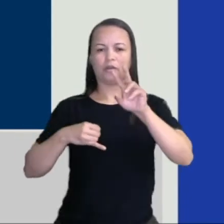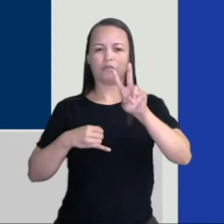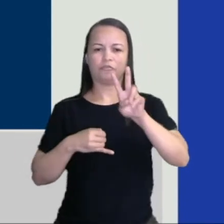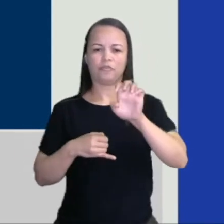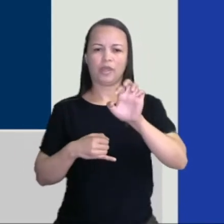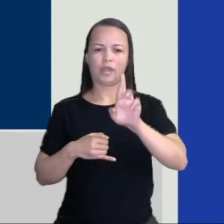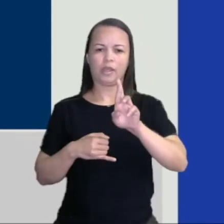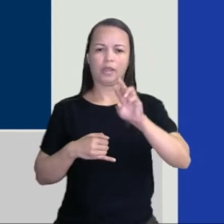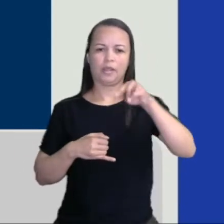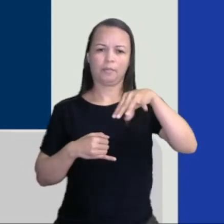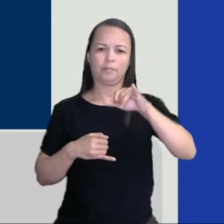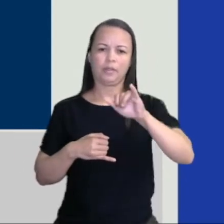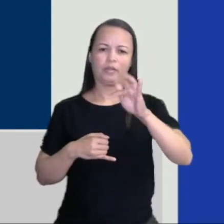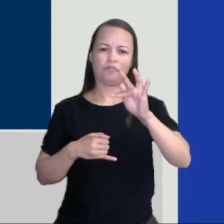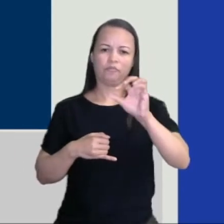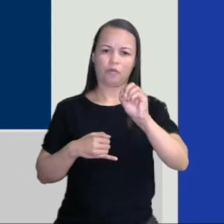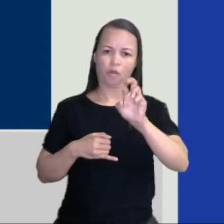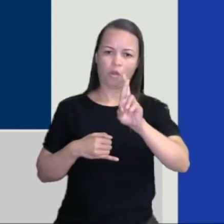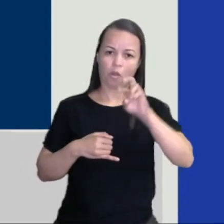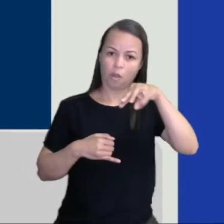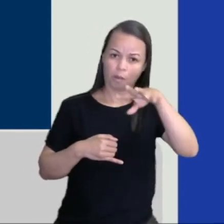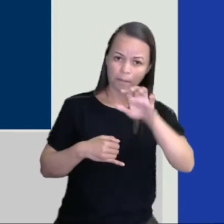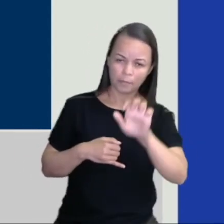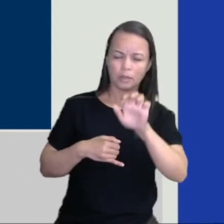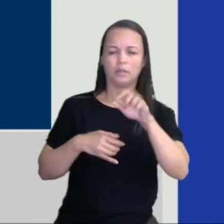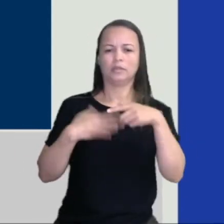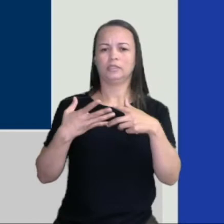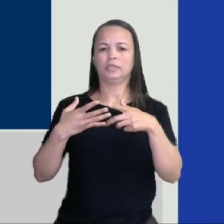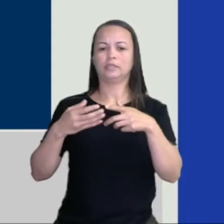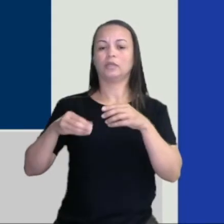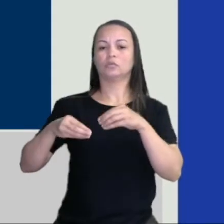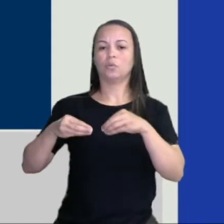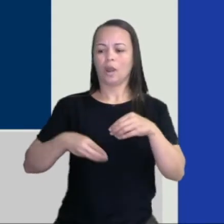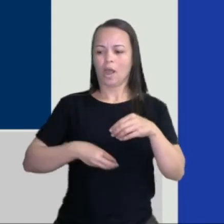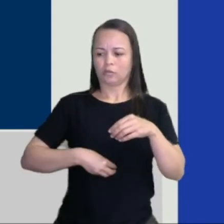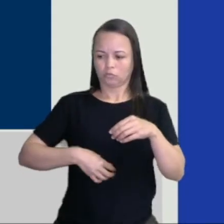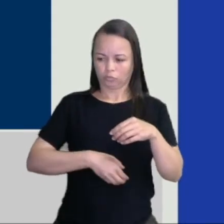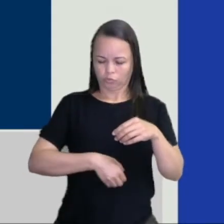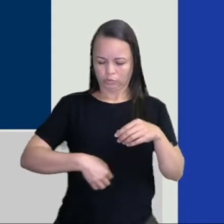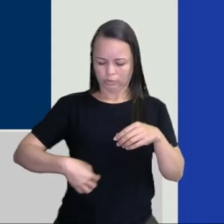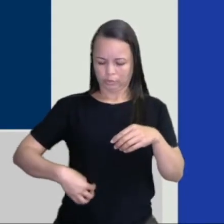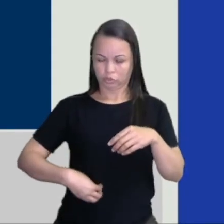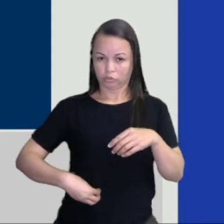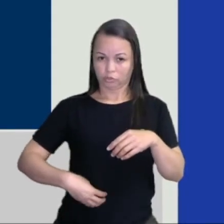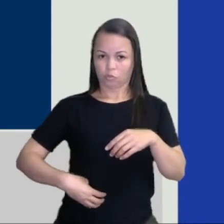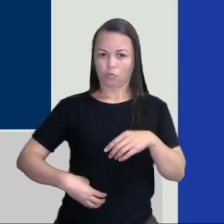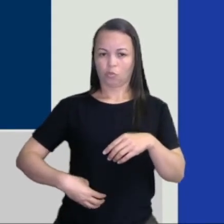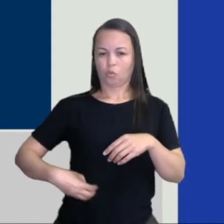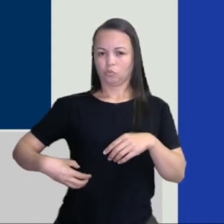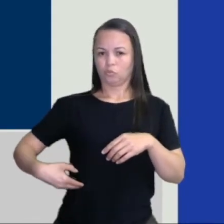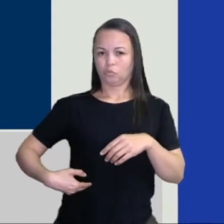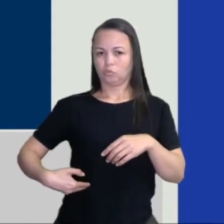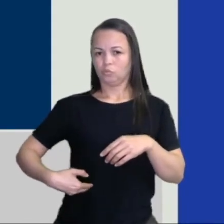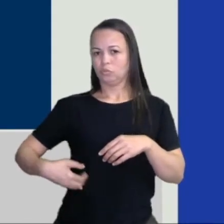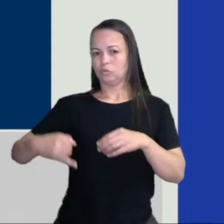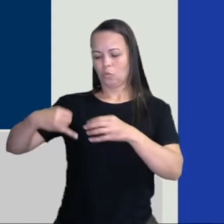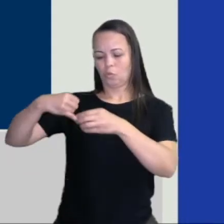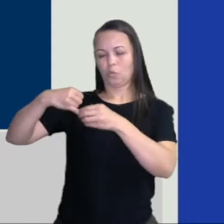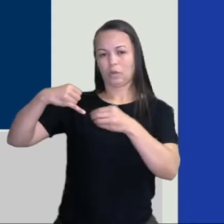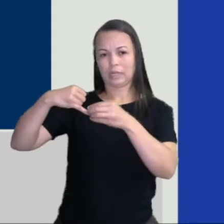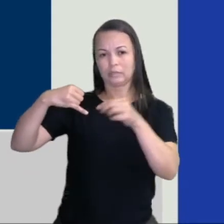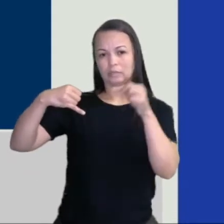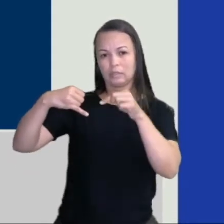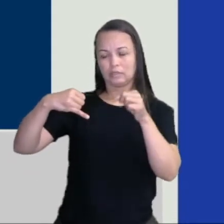aqui no finalzinho, aqui nessa região ascendente do intestino grosso, na região aqui do seco. E essa